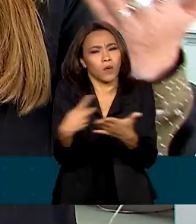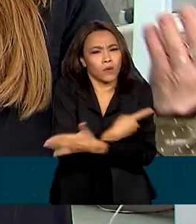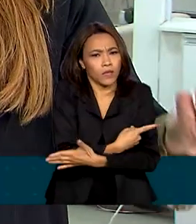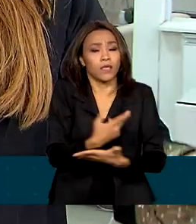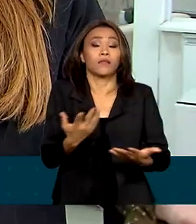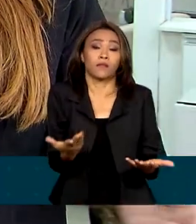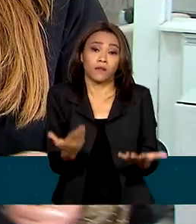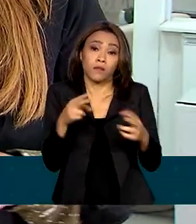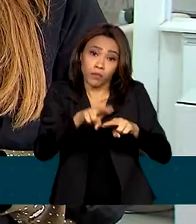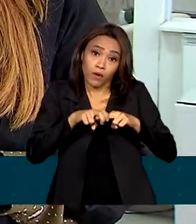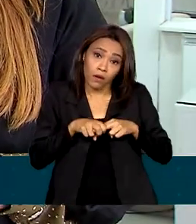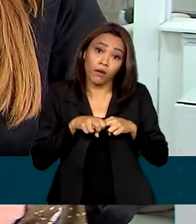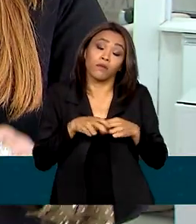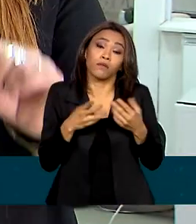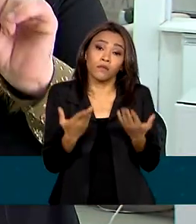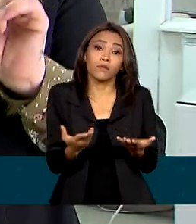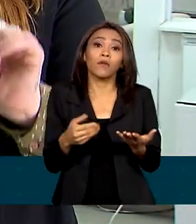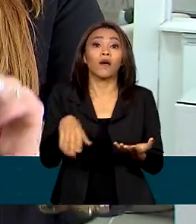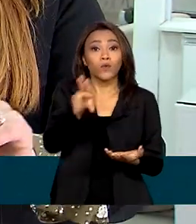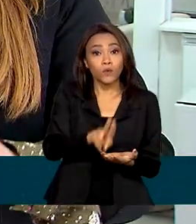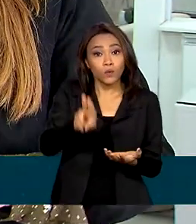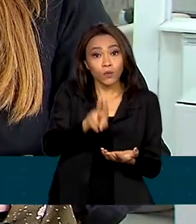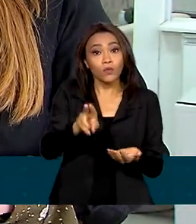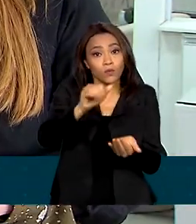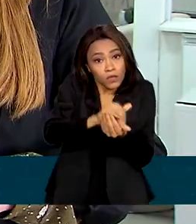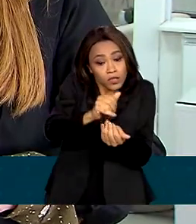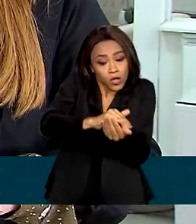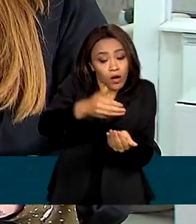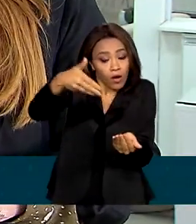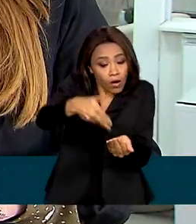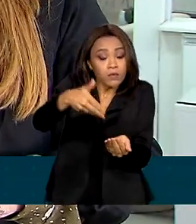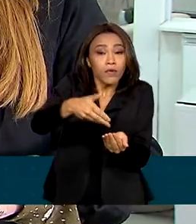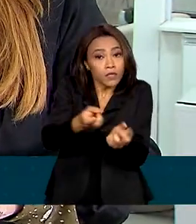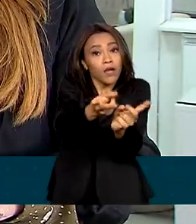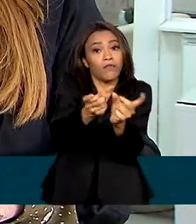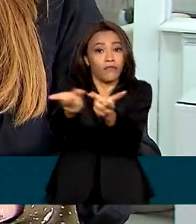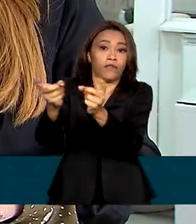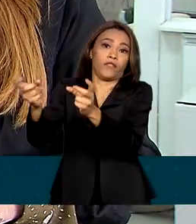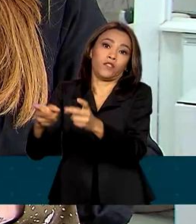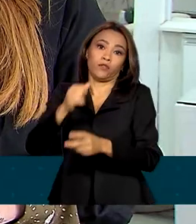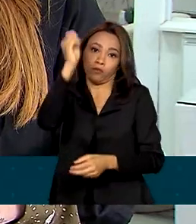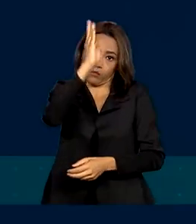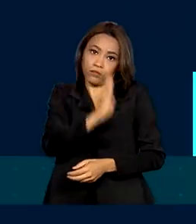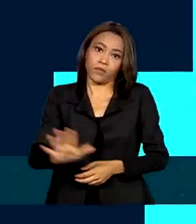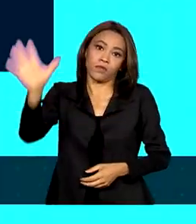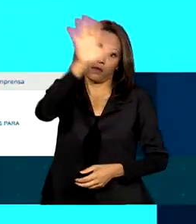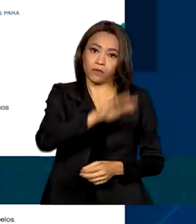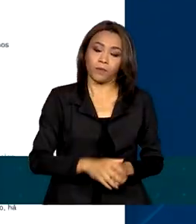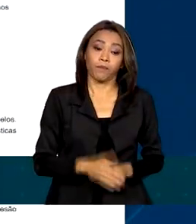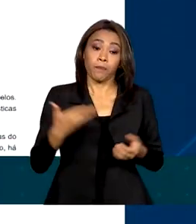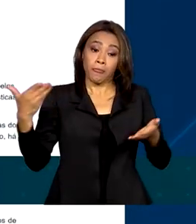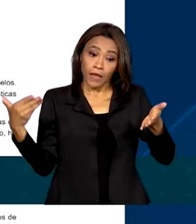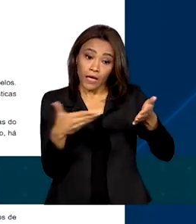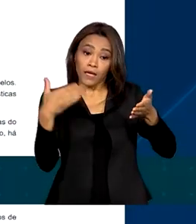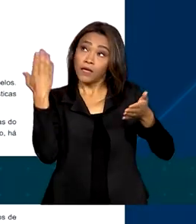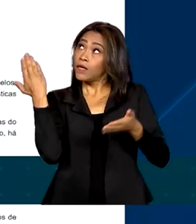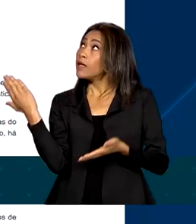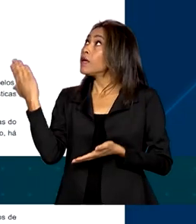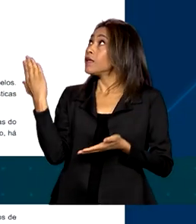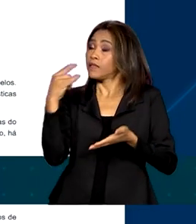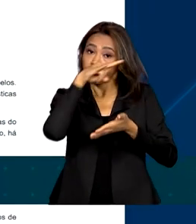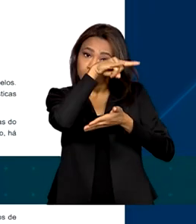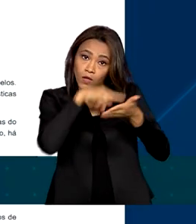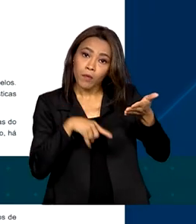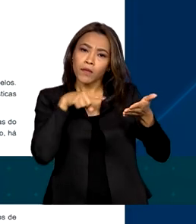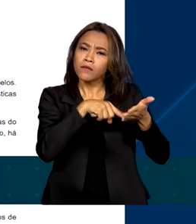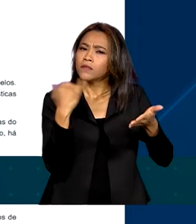supostamente ocasionados por esses cosméticos comercializados no país O documento também afirma que é